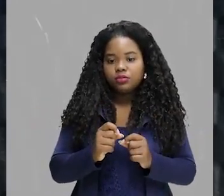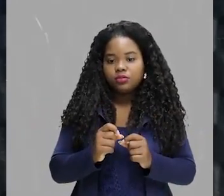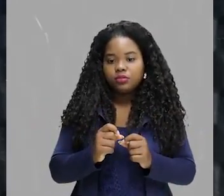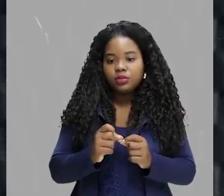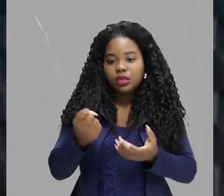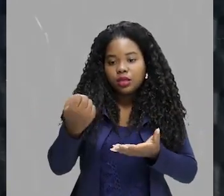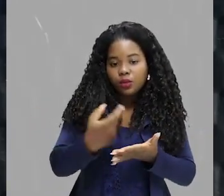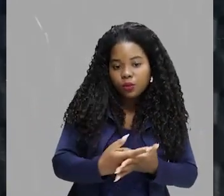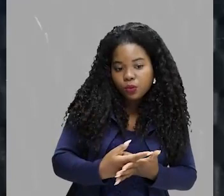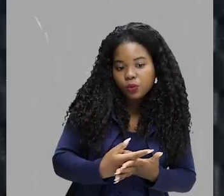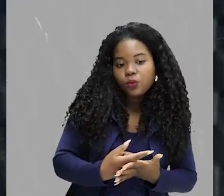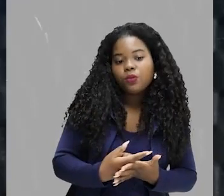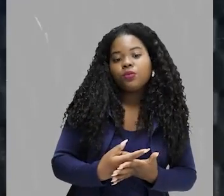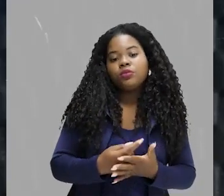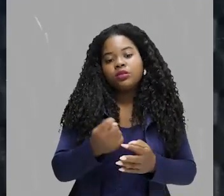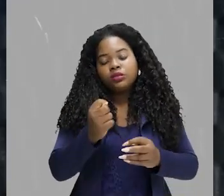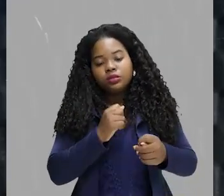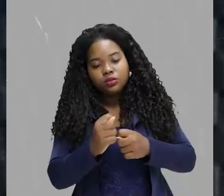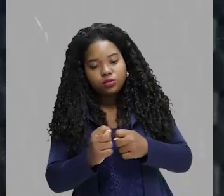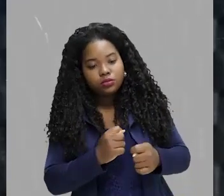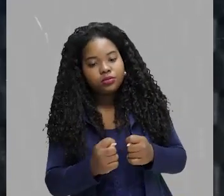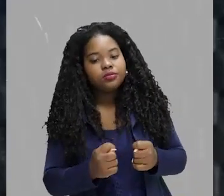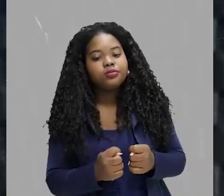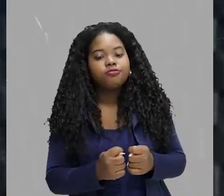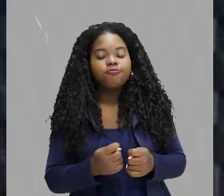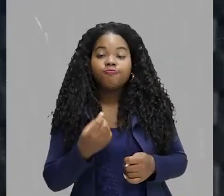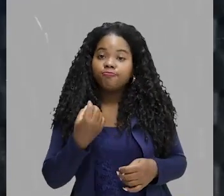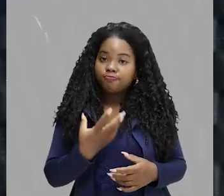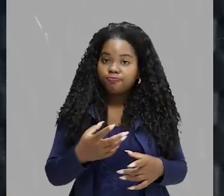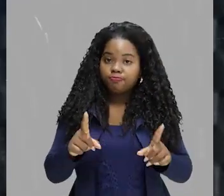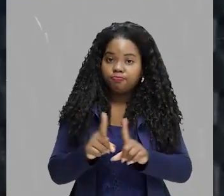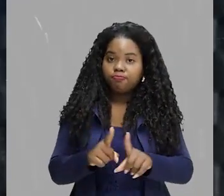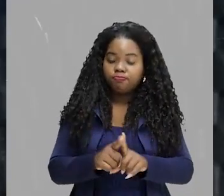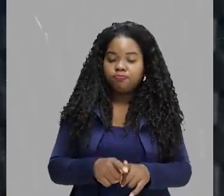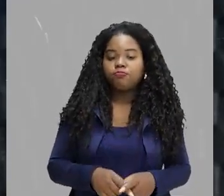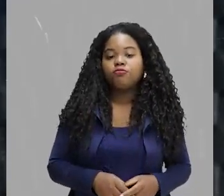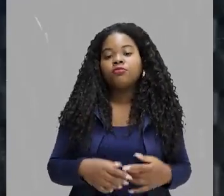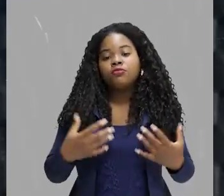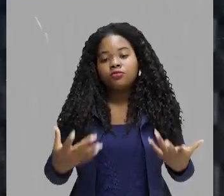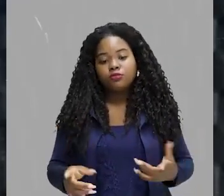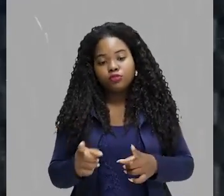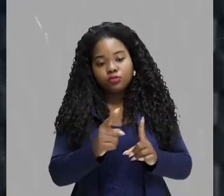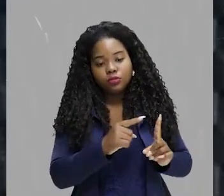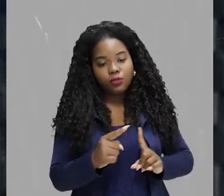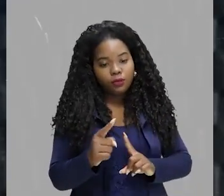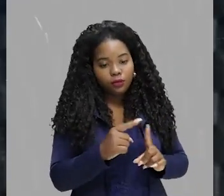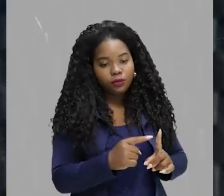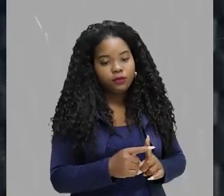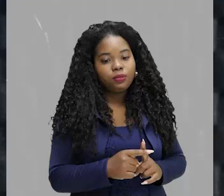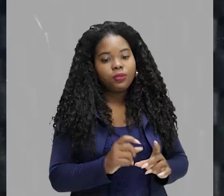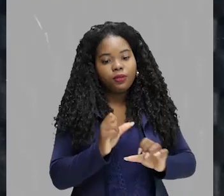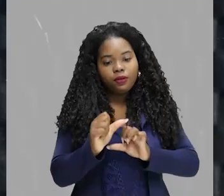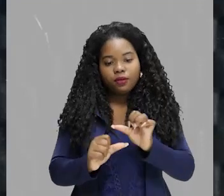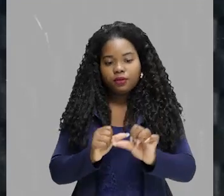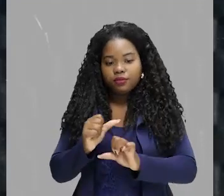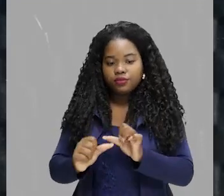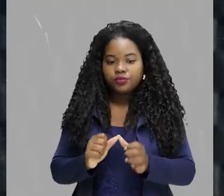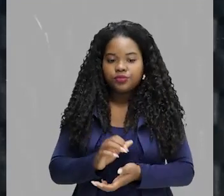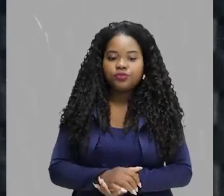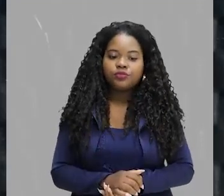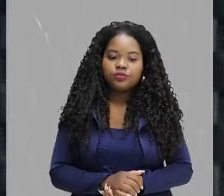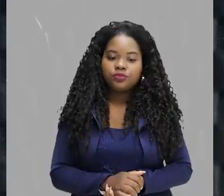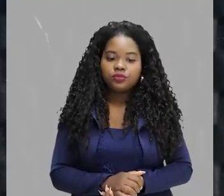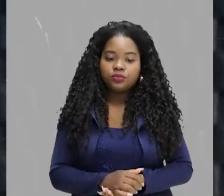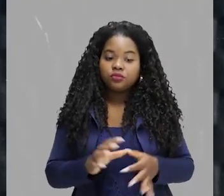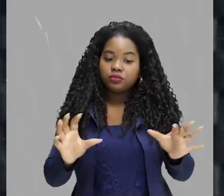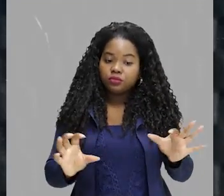ou seja, que haja o consumo massificado. Por isso que os padrões de consumo, eles vão se alterando. Olha só, vê como está